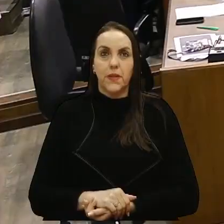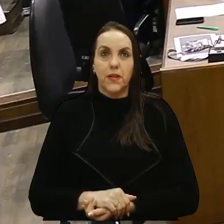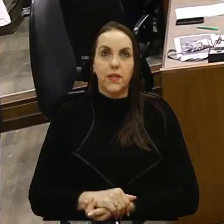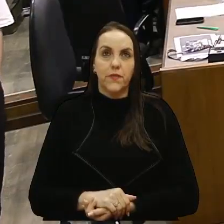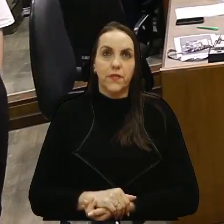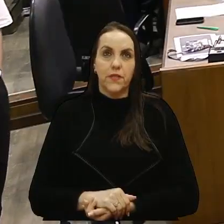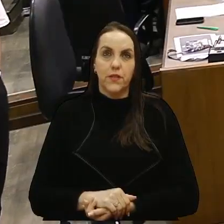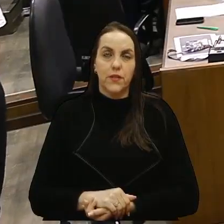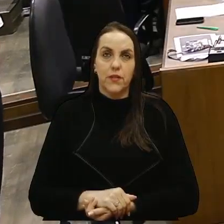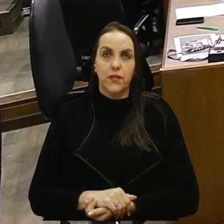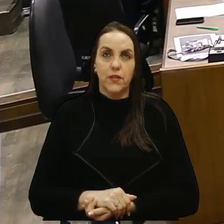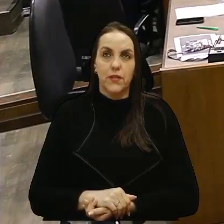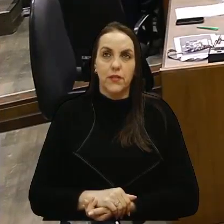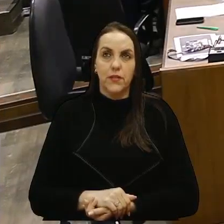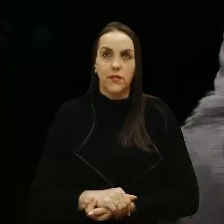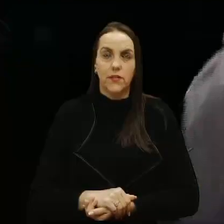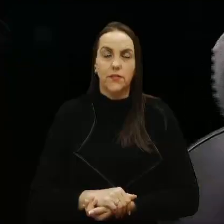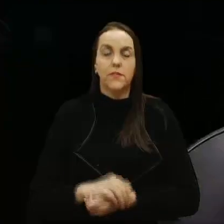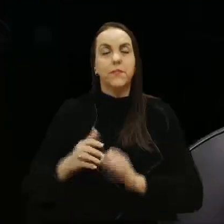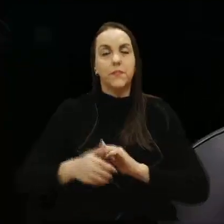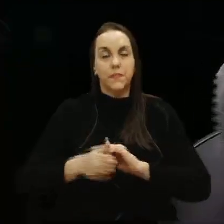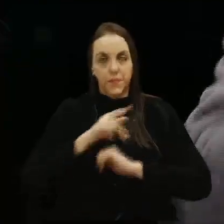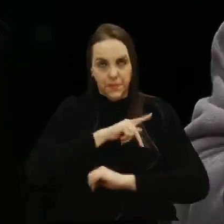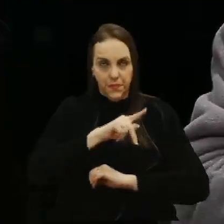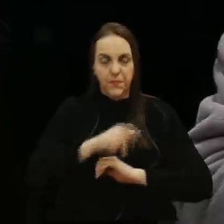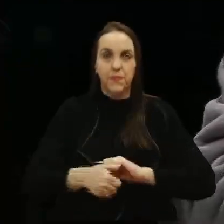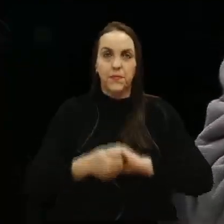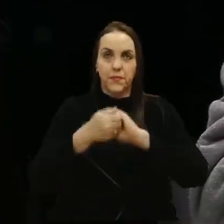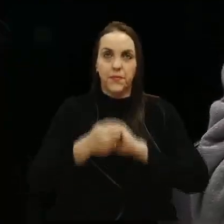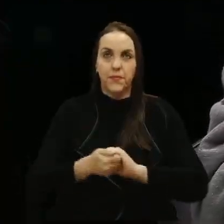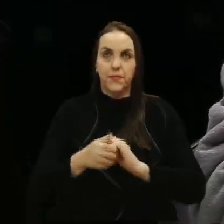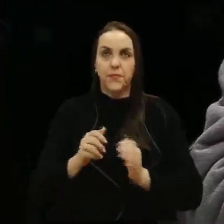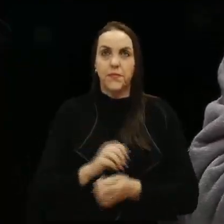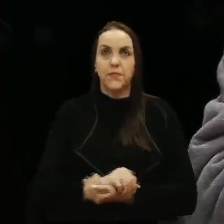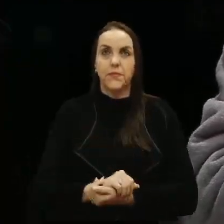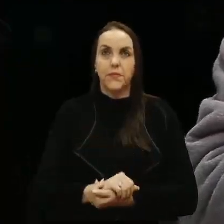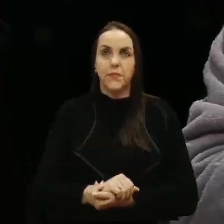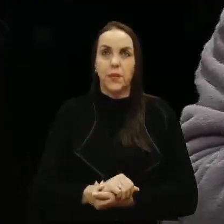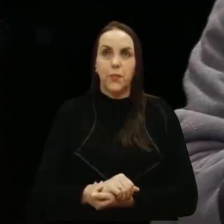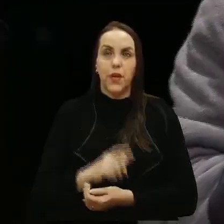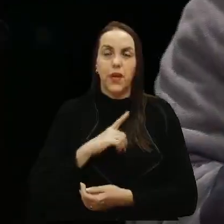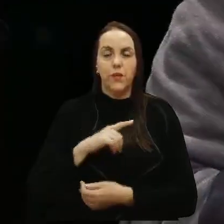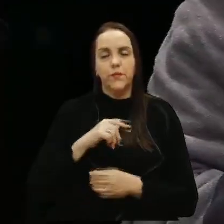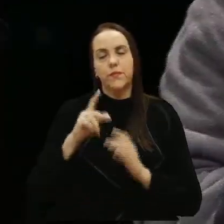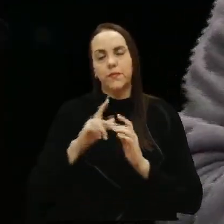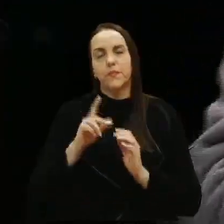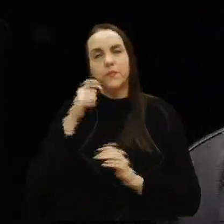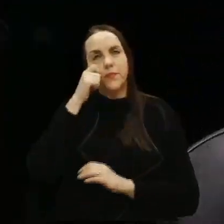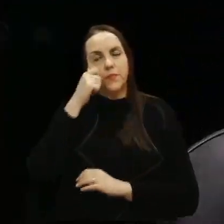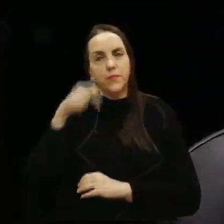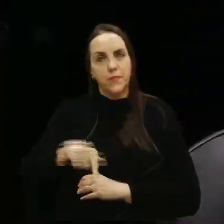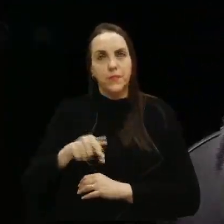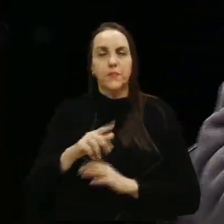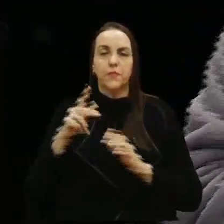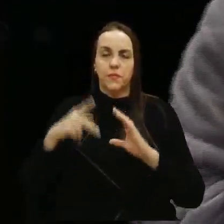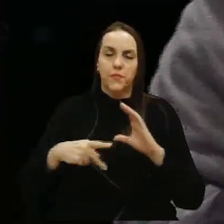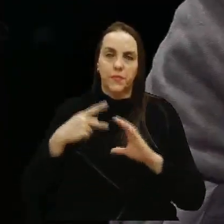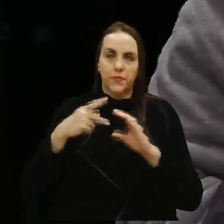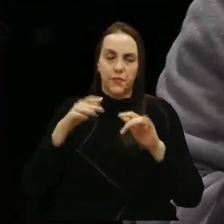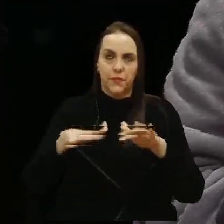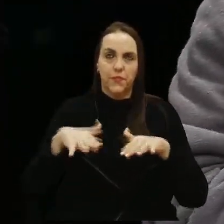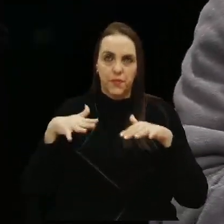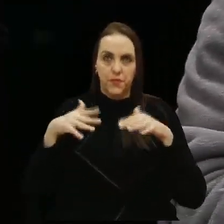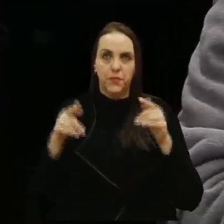Presidente, meus cumprimentos ao senhor, os demais vereadores dessa Casa Legislativa, quem nos acompanha de casa e quem nos acompanha desse plenário. Queria começar fazendo